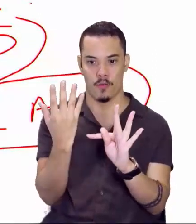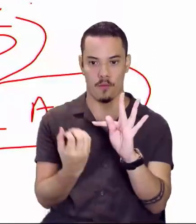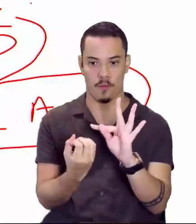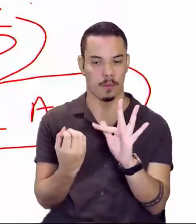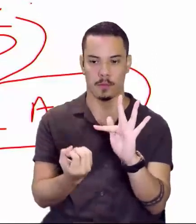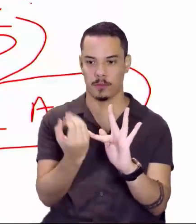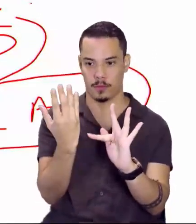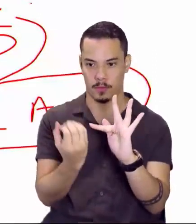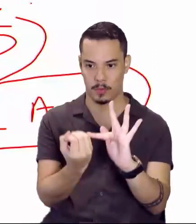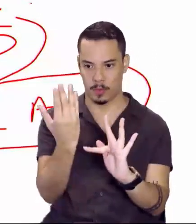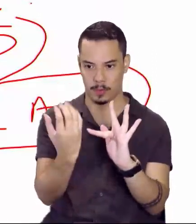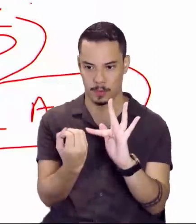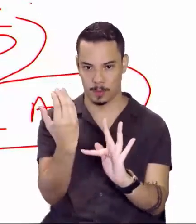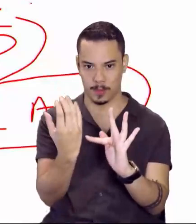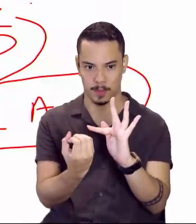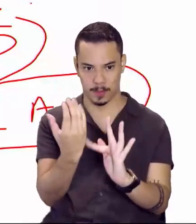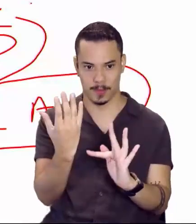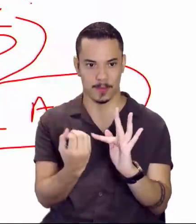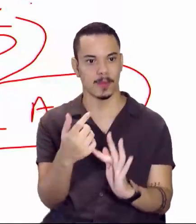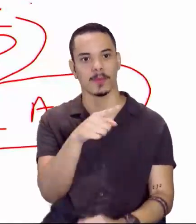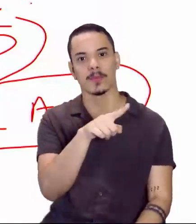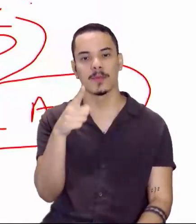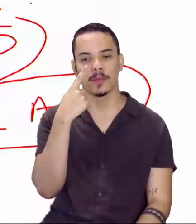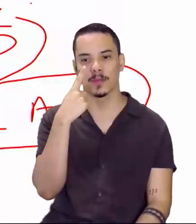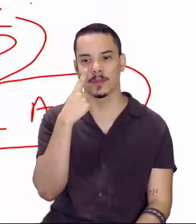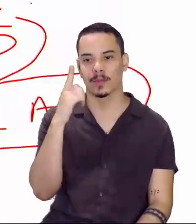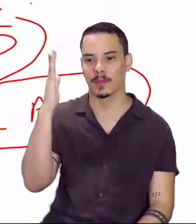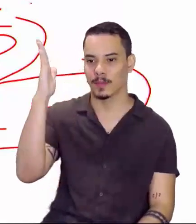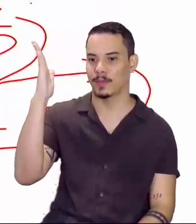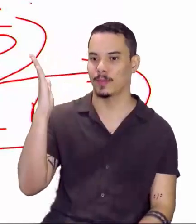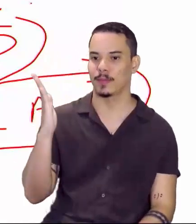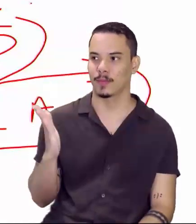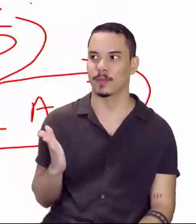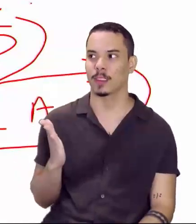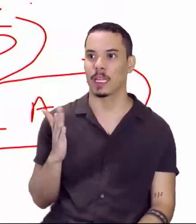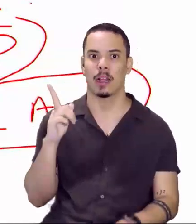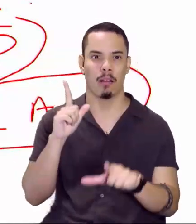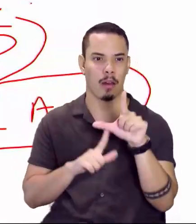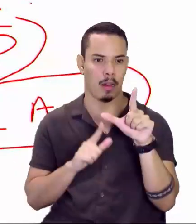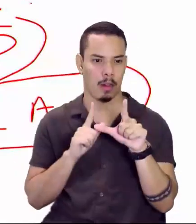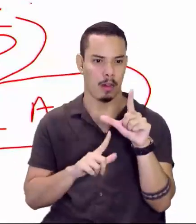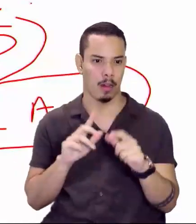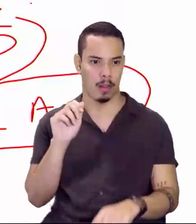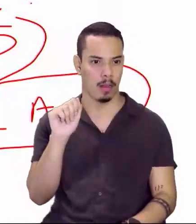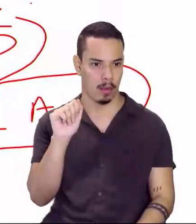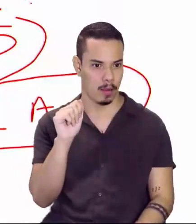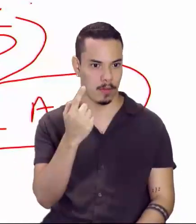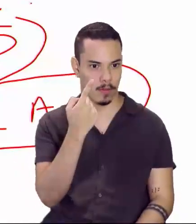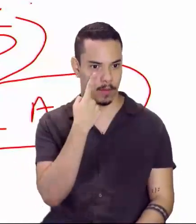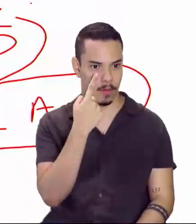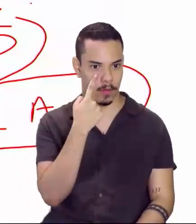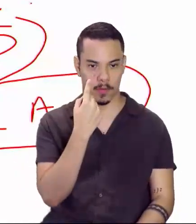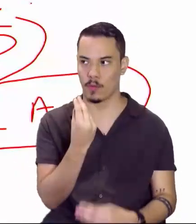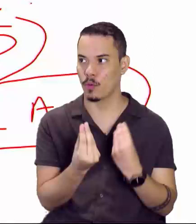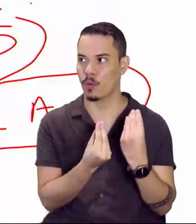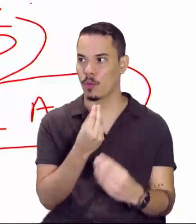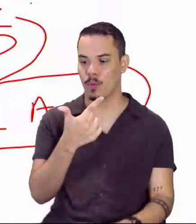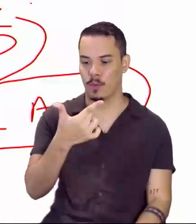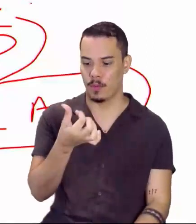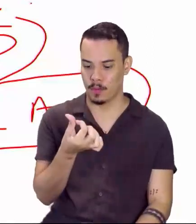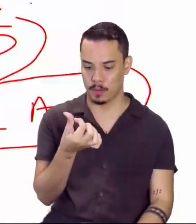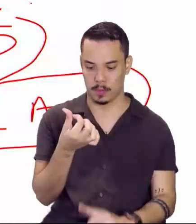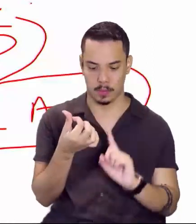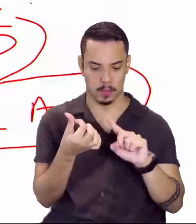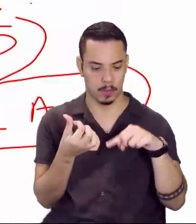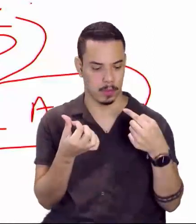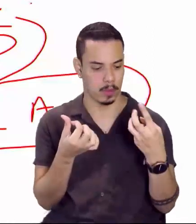que você assinalou que a resposta certa é a letra A, onde o número atômico é 26, o número de nêutron é